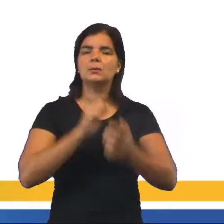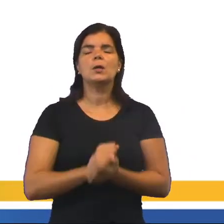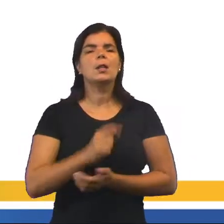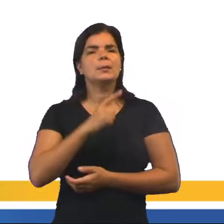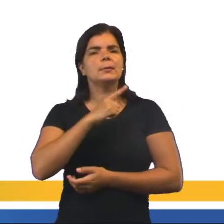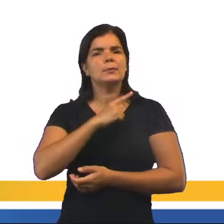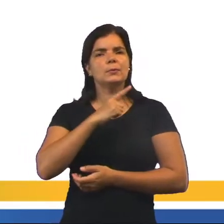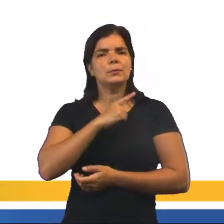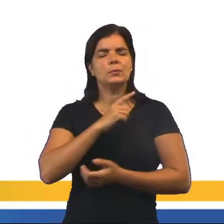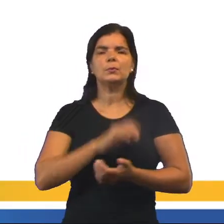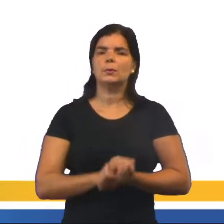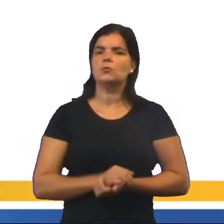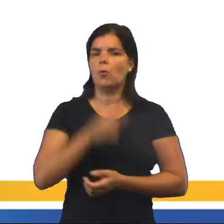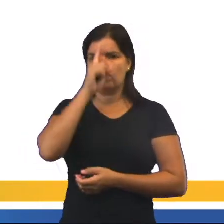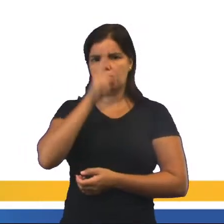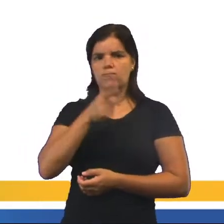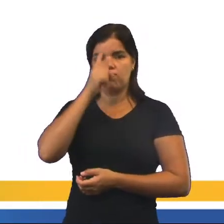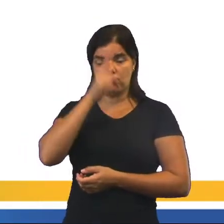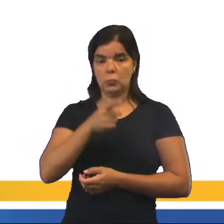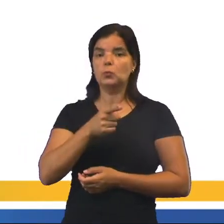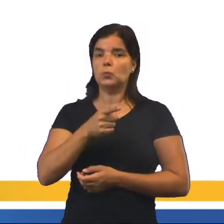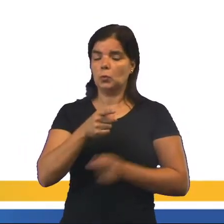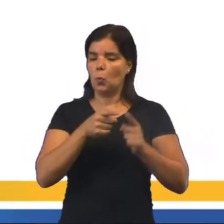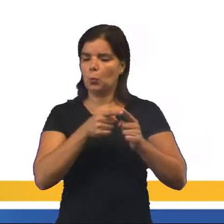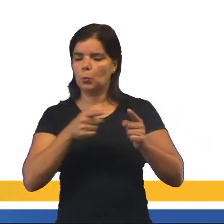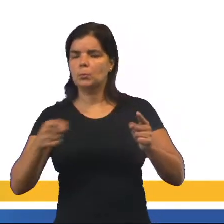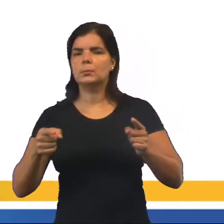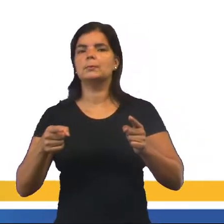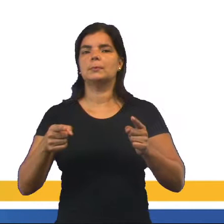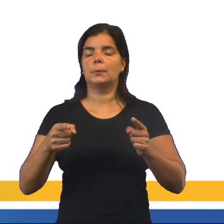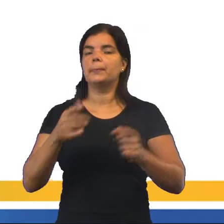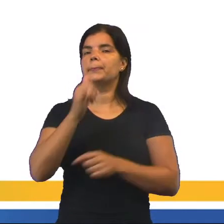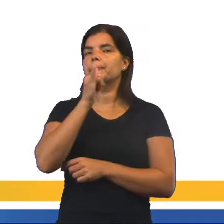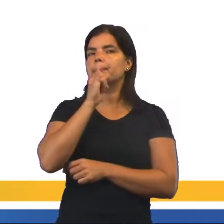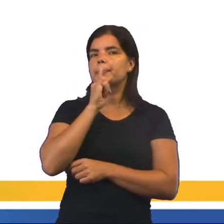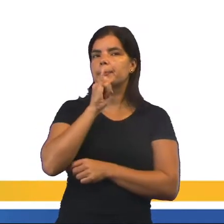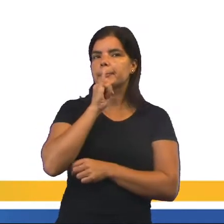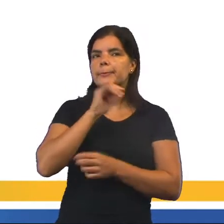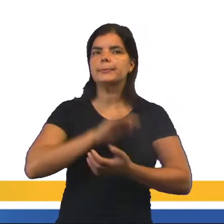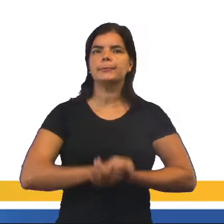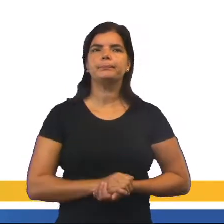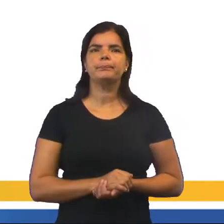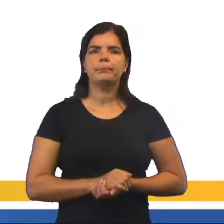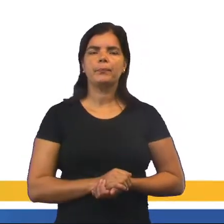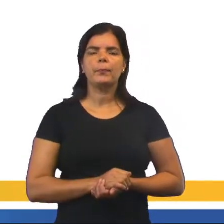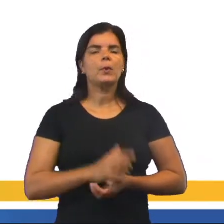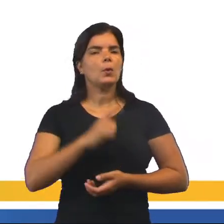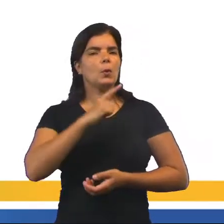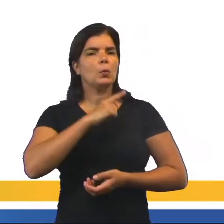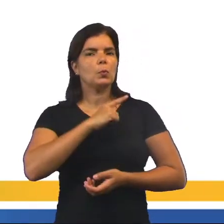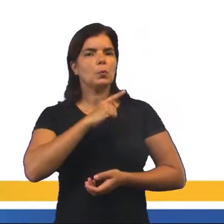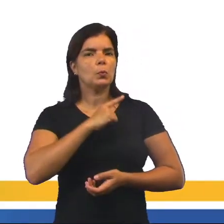ela tinha uma autoridade muito grande durante esse período. Por exemplo,